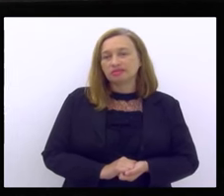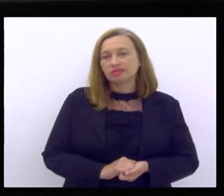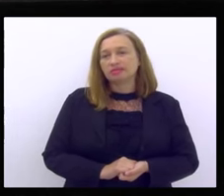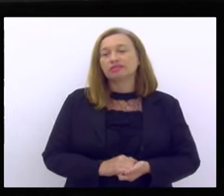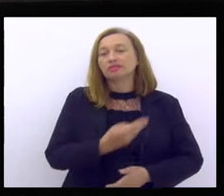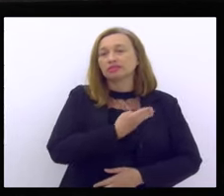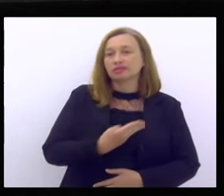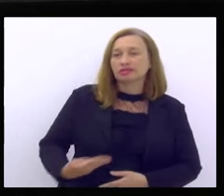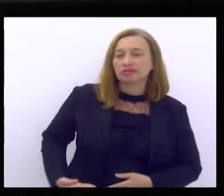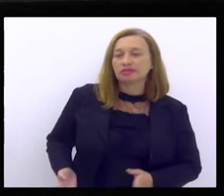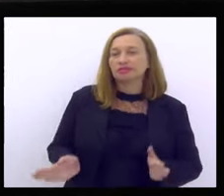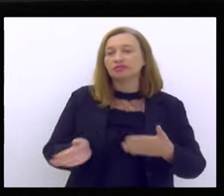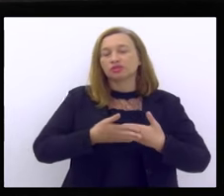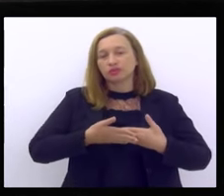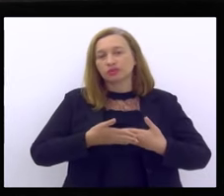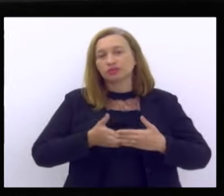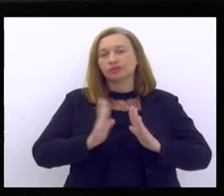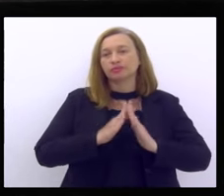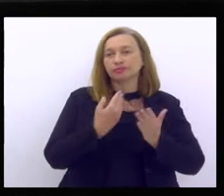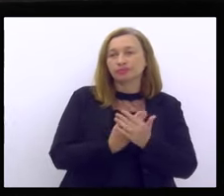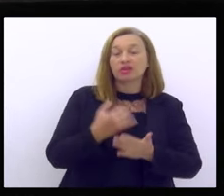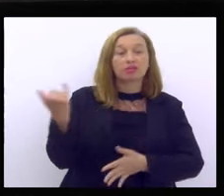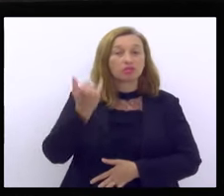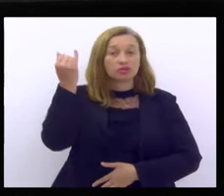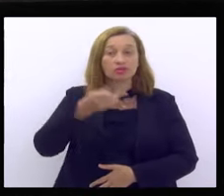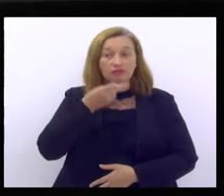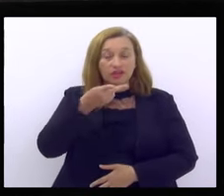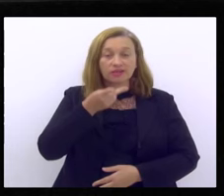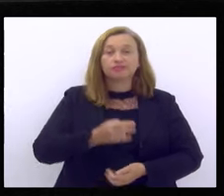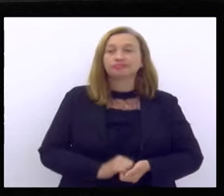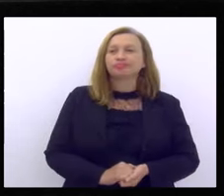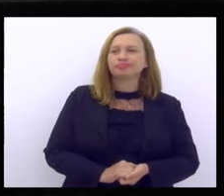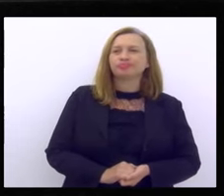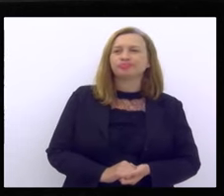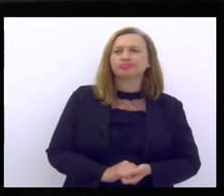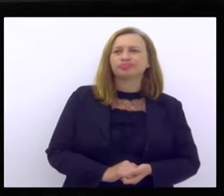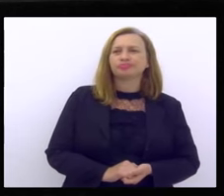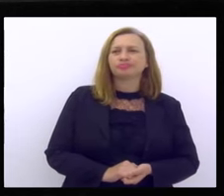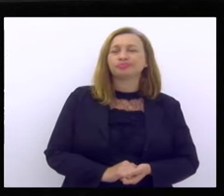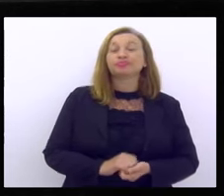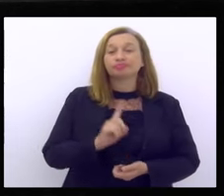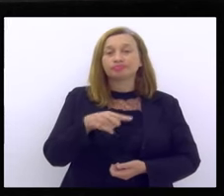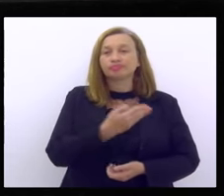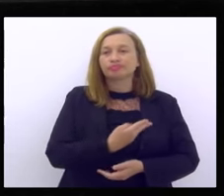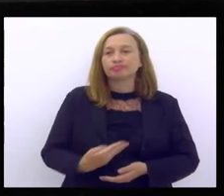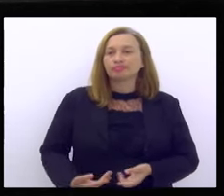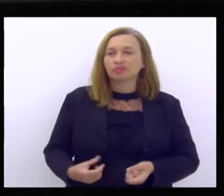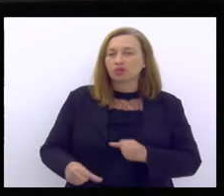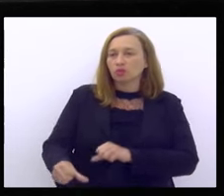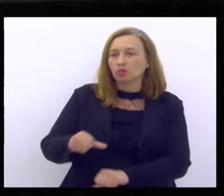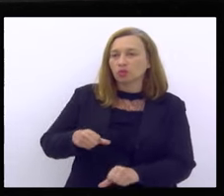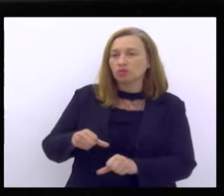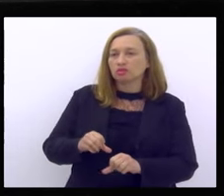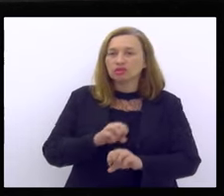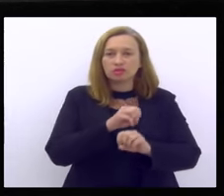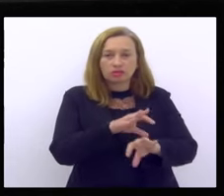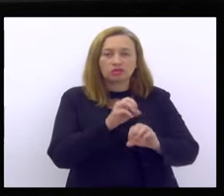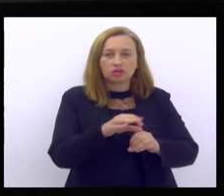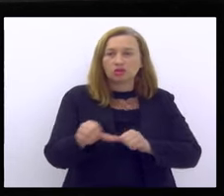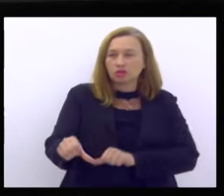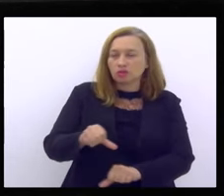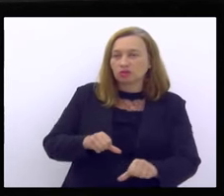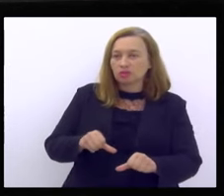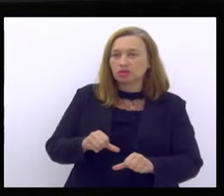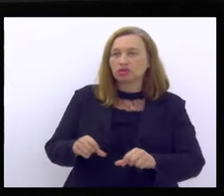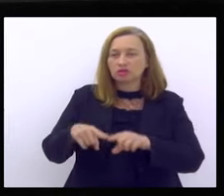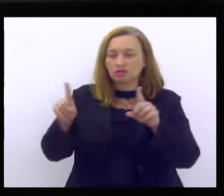governo fechando escolas. É importante dizer que é um governo contrário à educação, é o governo contrário ao